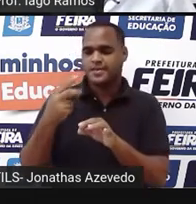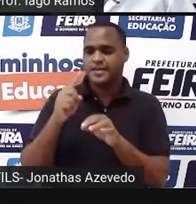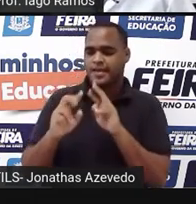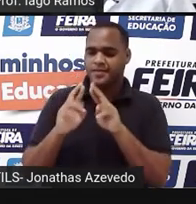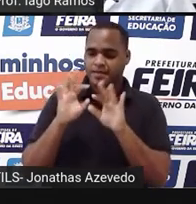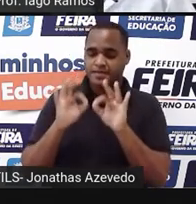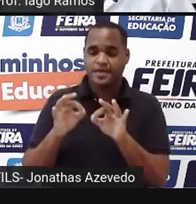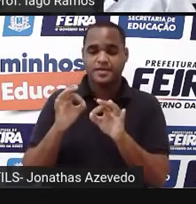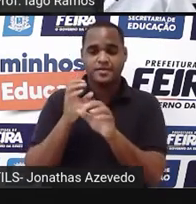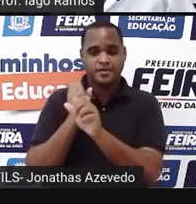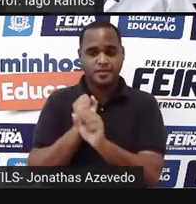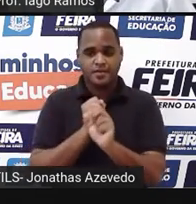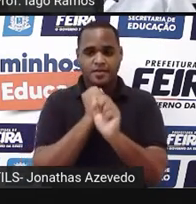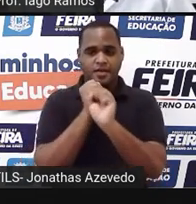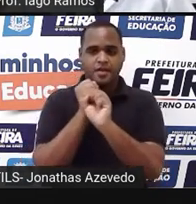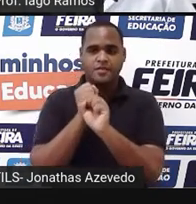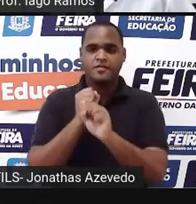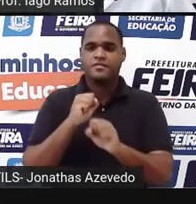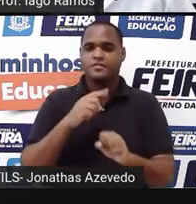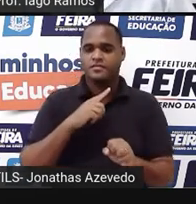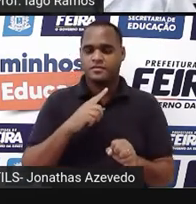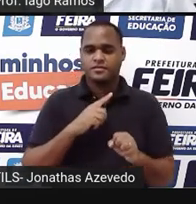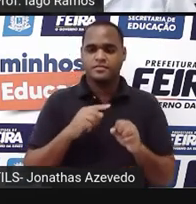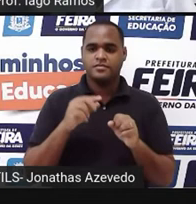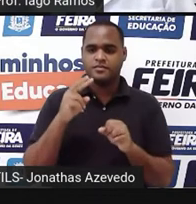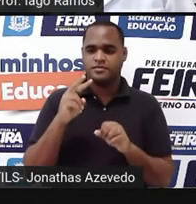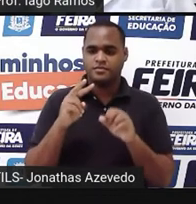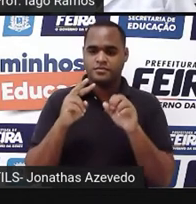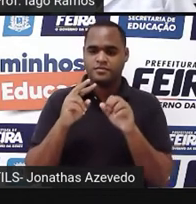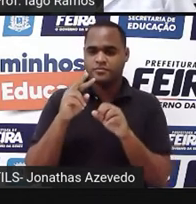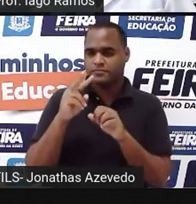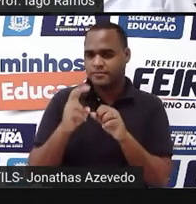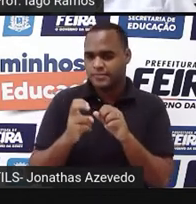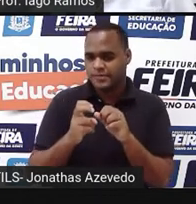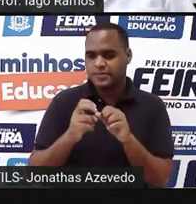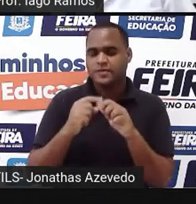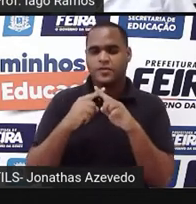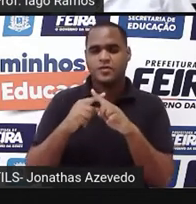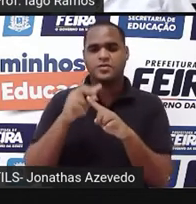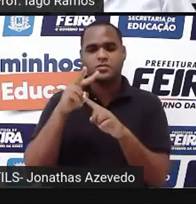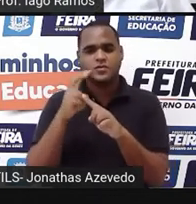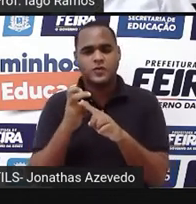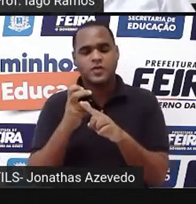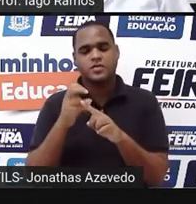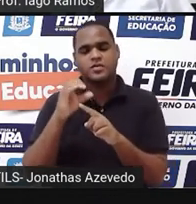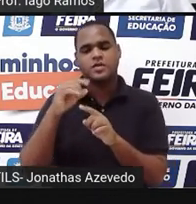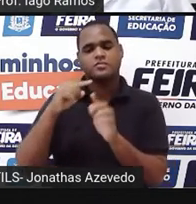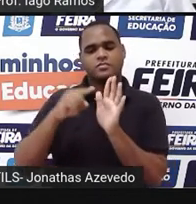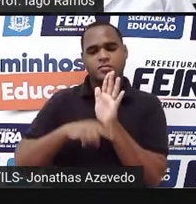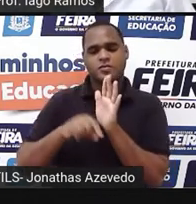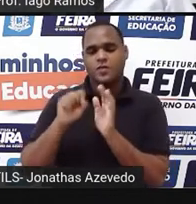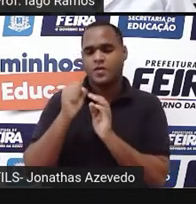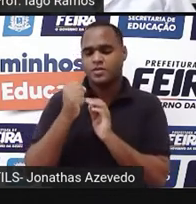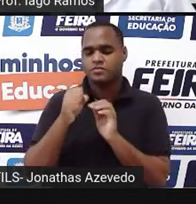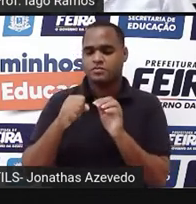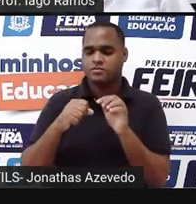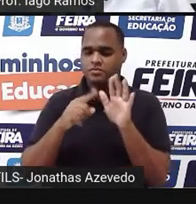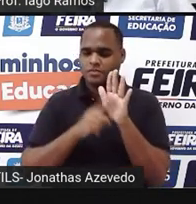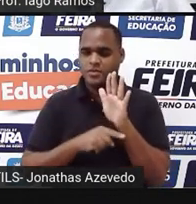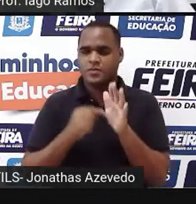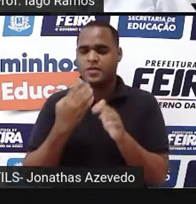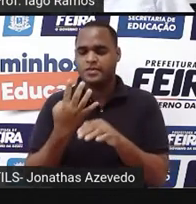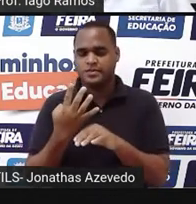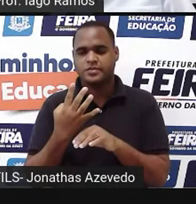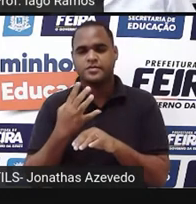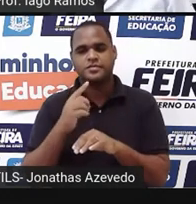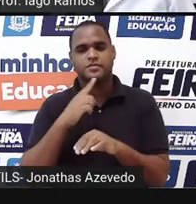resultado da fórmula, só que tinha mais ou menos. Para uma raiz eu usei o mais, para outra raiz eu vou usar o menos. Então vai ficar 0 menos